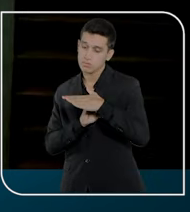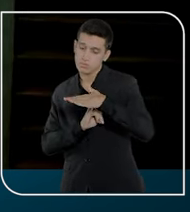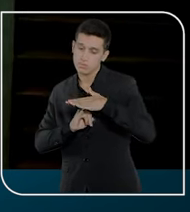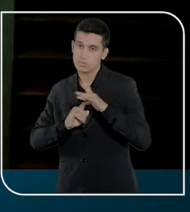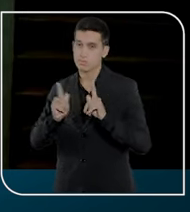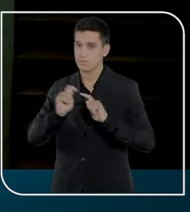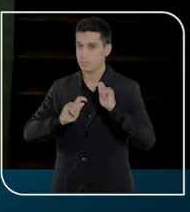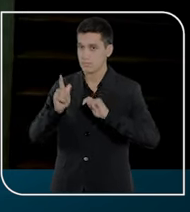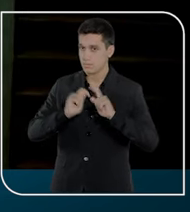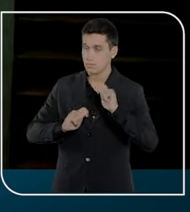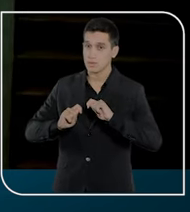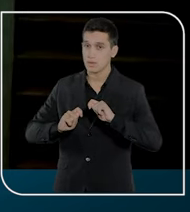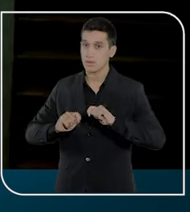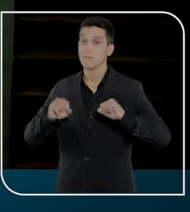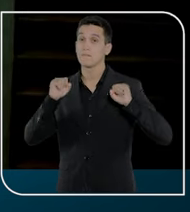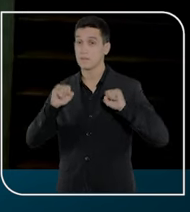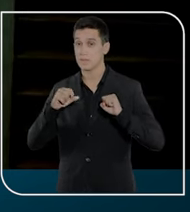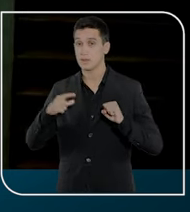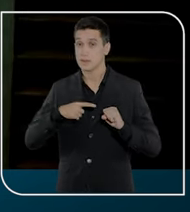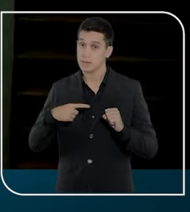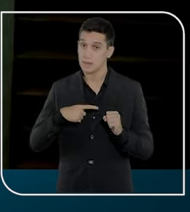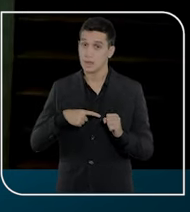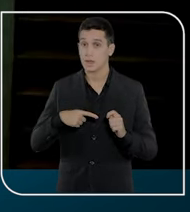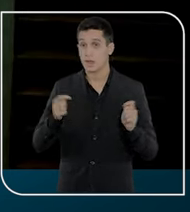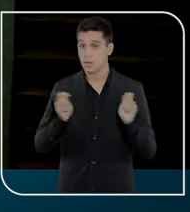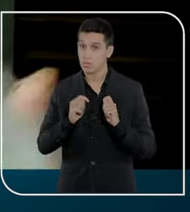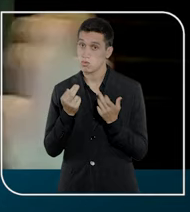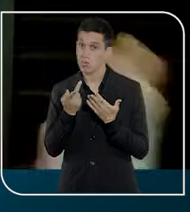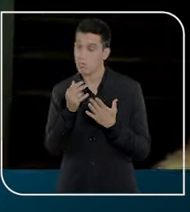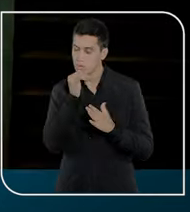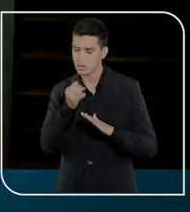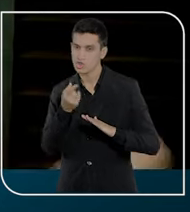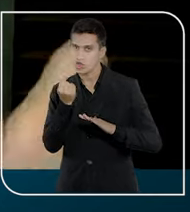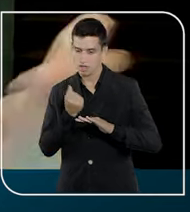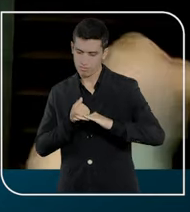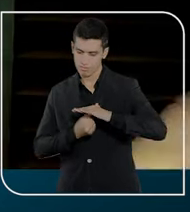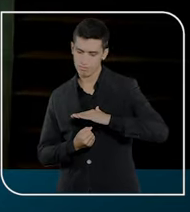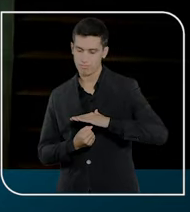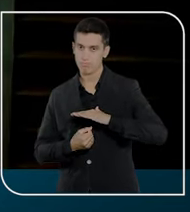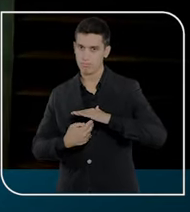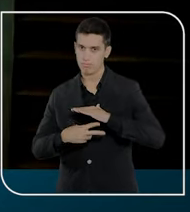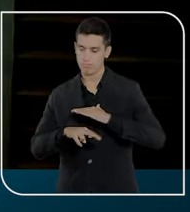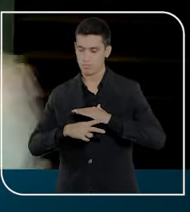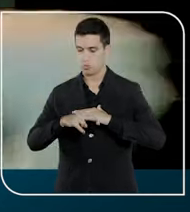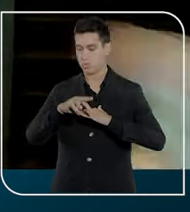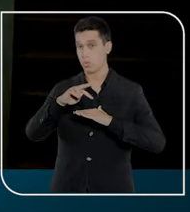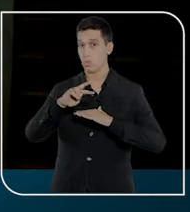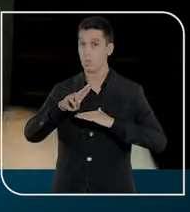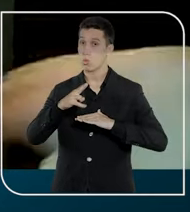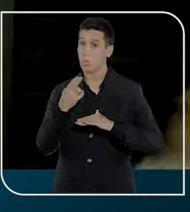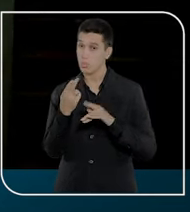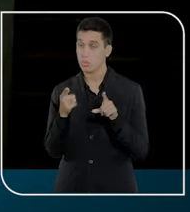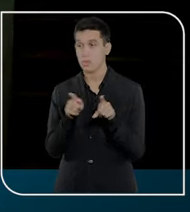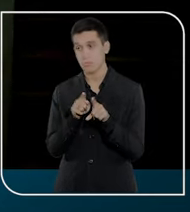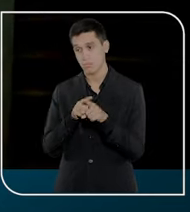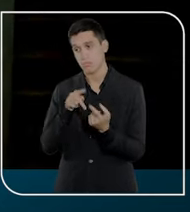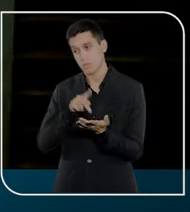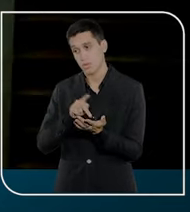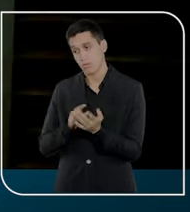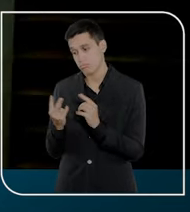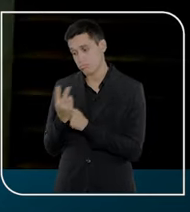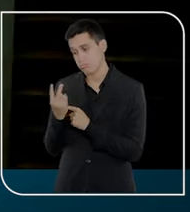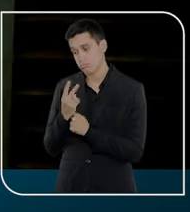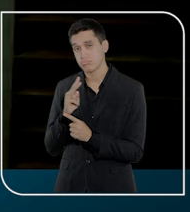servir tanto como uma forma de investimento, como uma forma efetivamente de previdência que te paga uma pensão